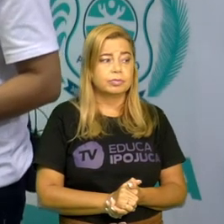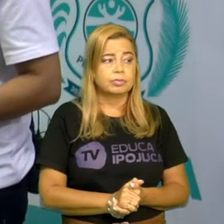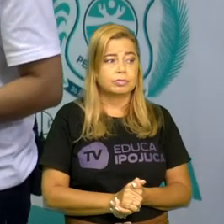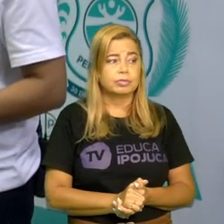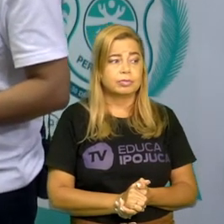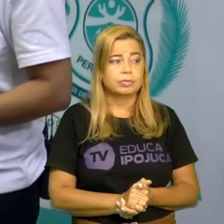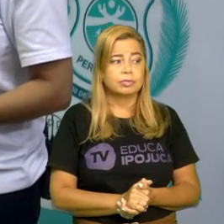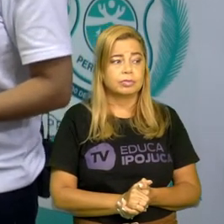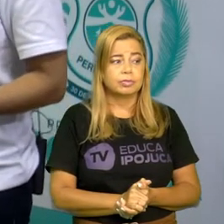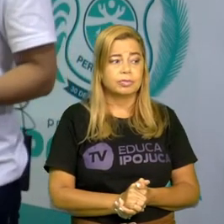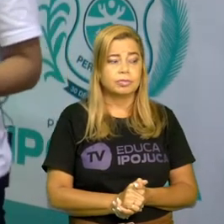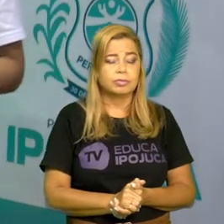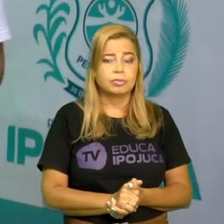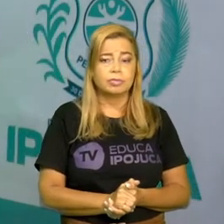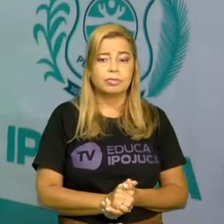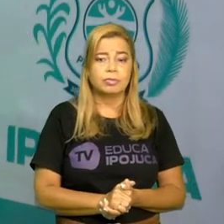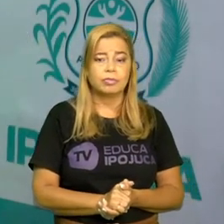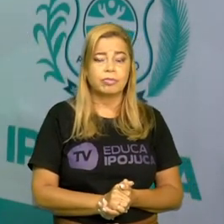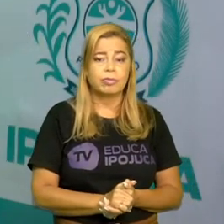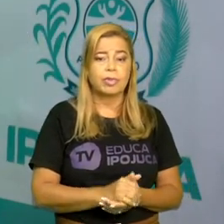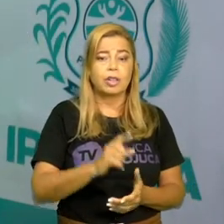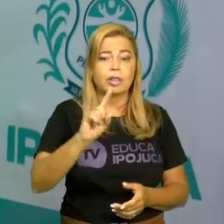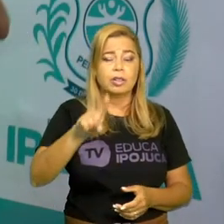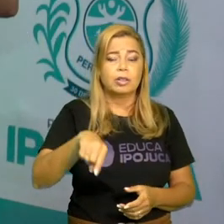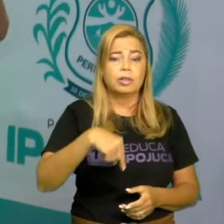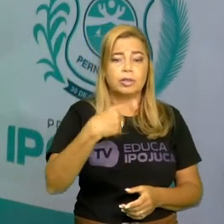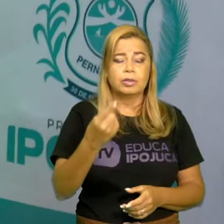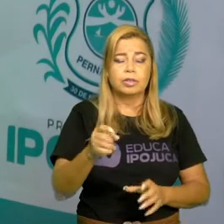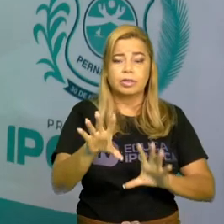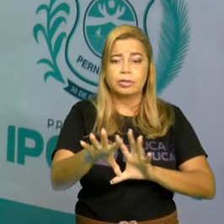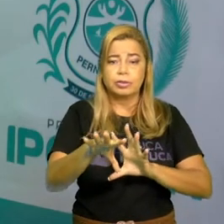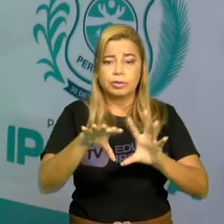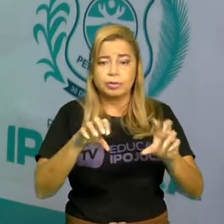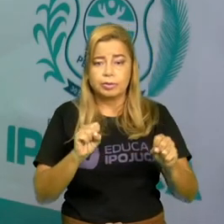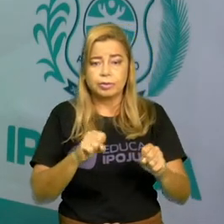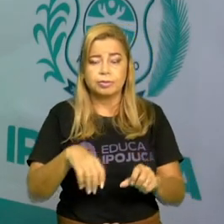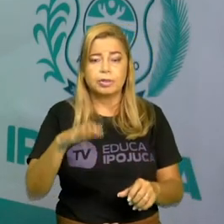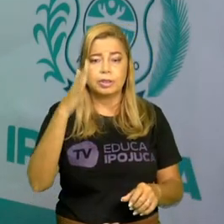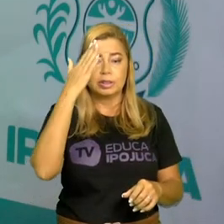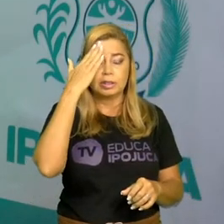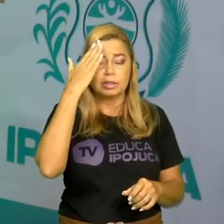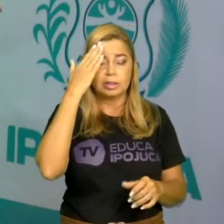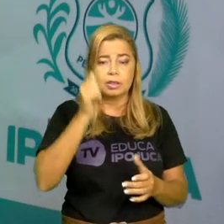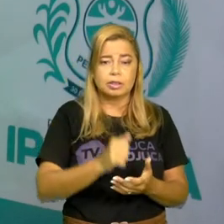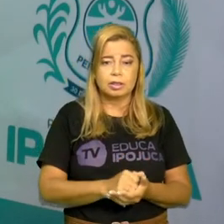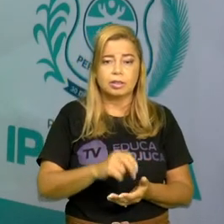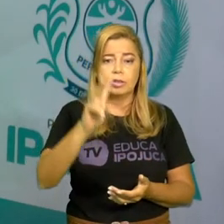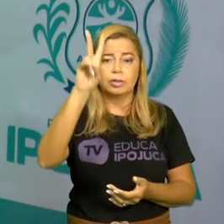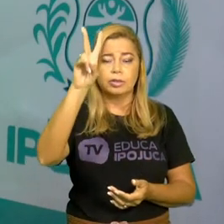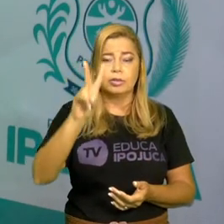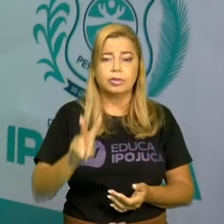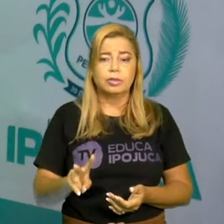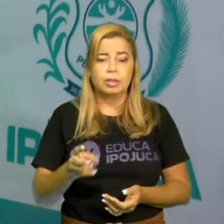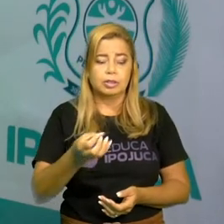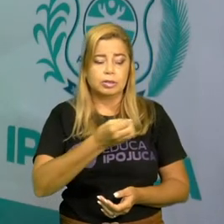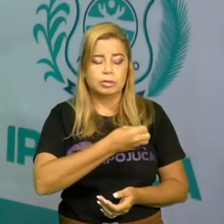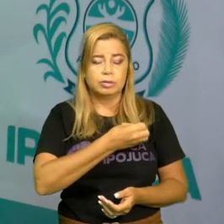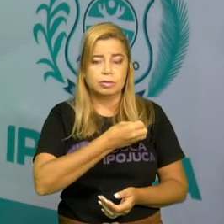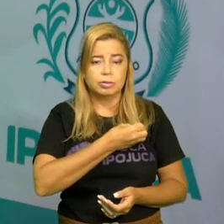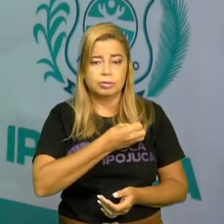a outra forma da gente entender o valor do número a gente